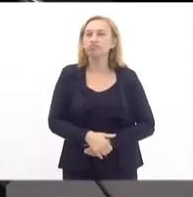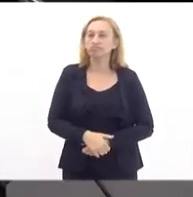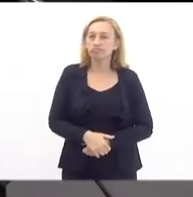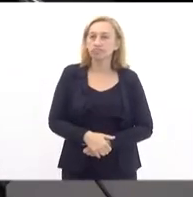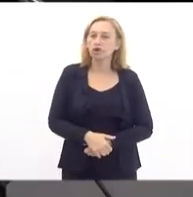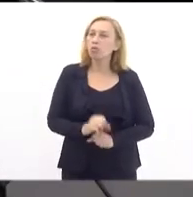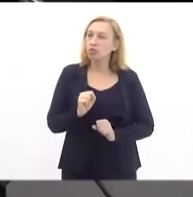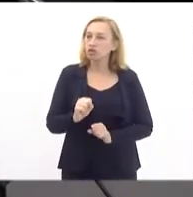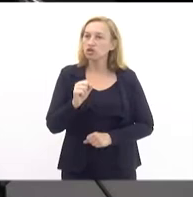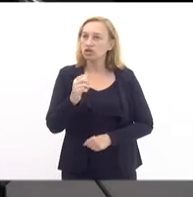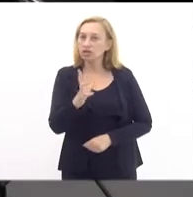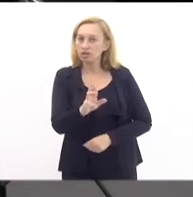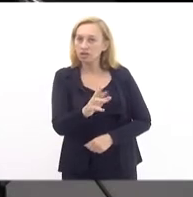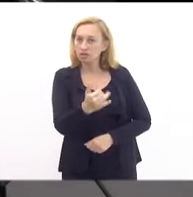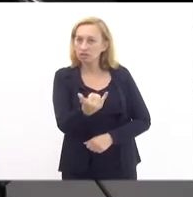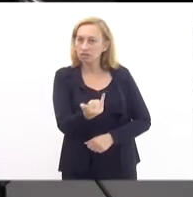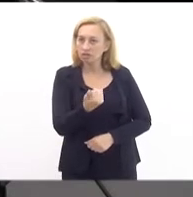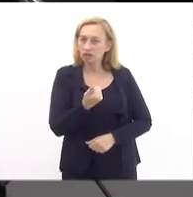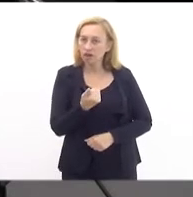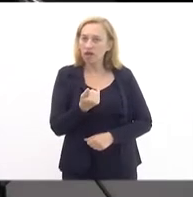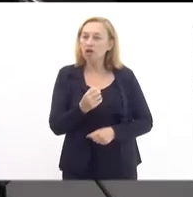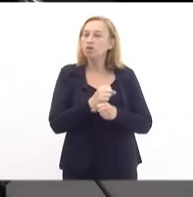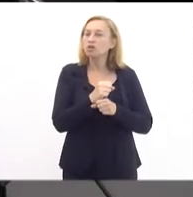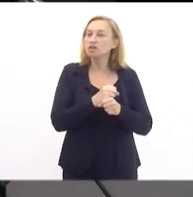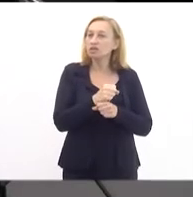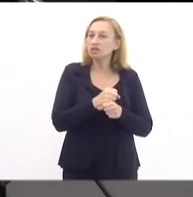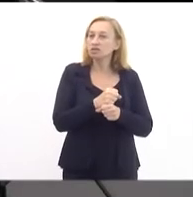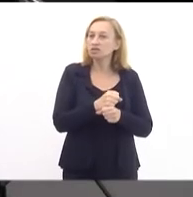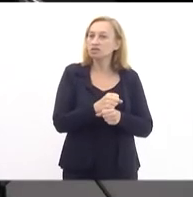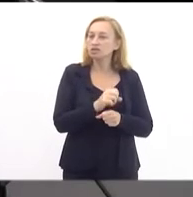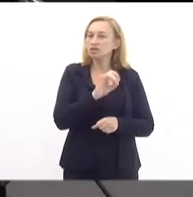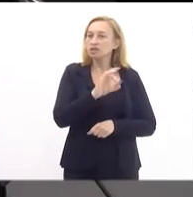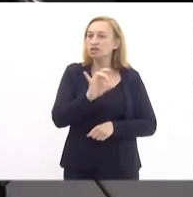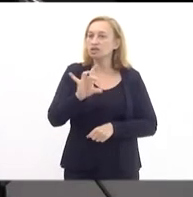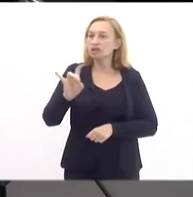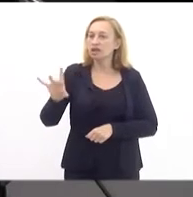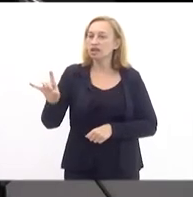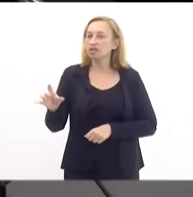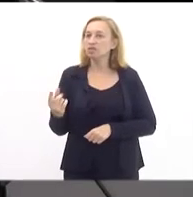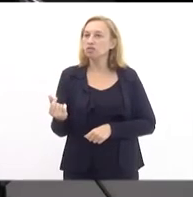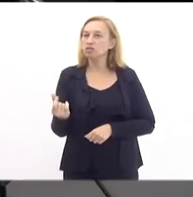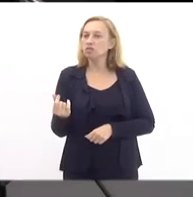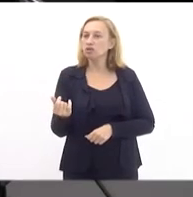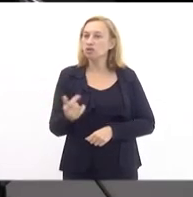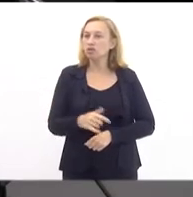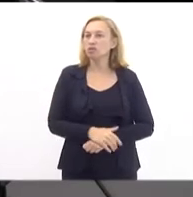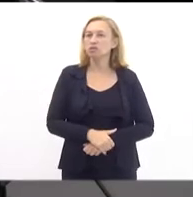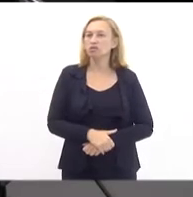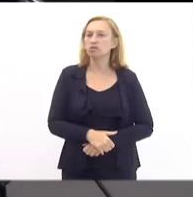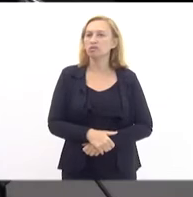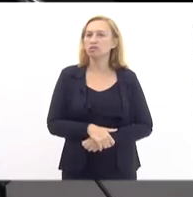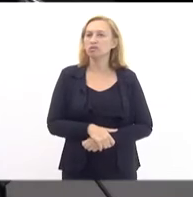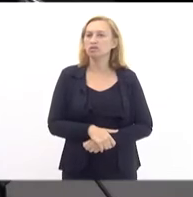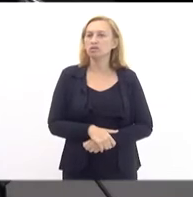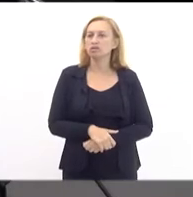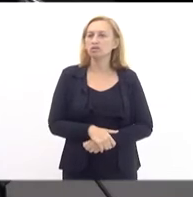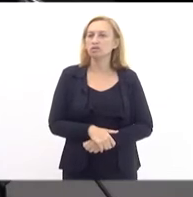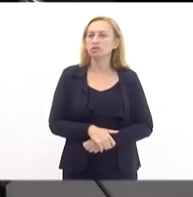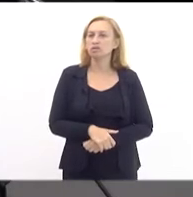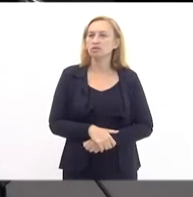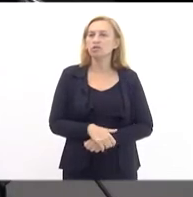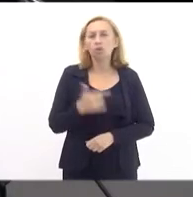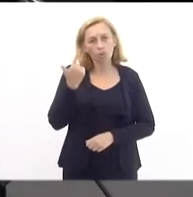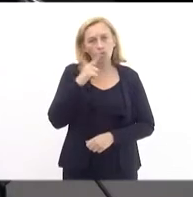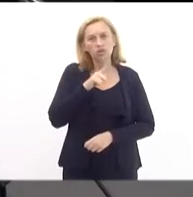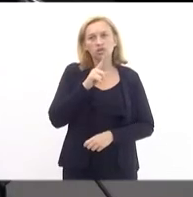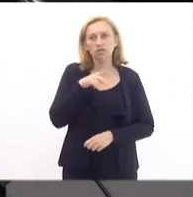podia me dizer os anos desses aditivos e o valor, já que nós não temos a cópia do inteiro teor? Eu consigo